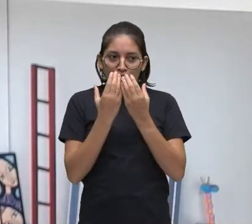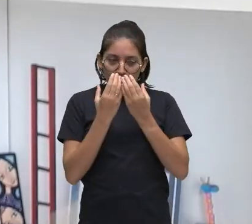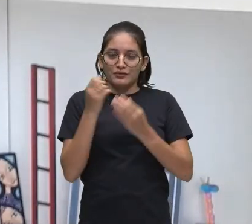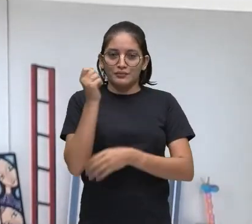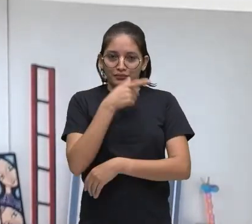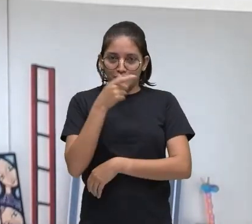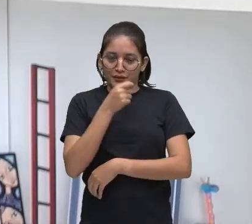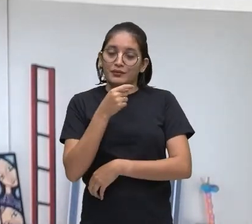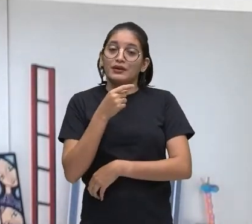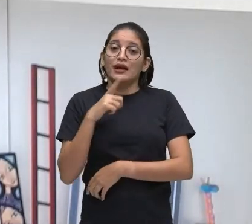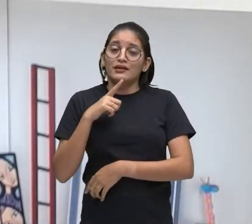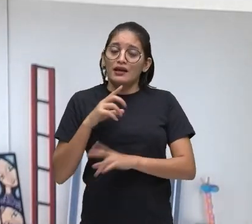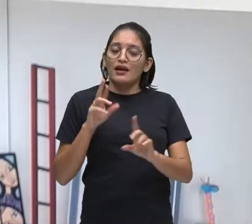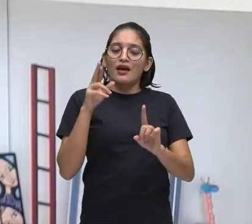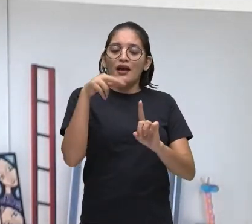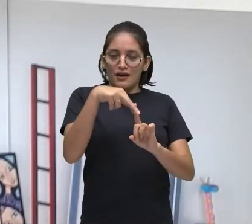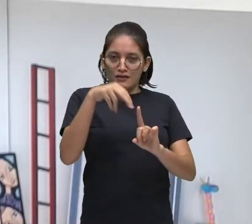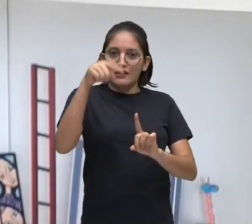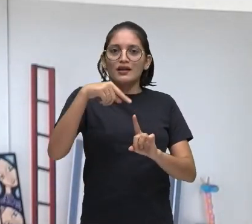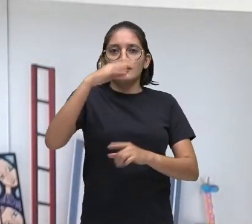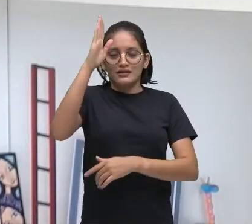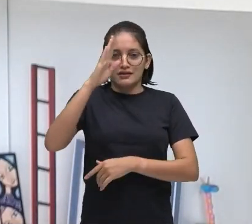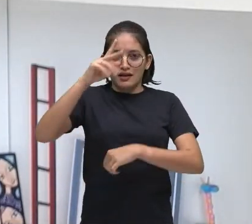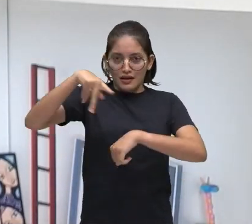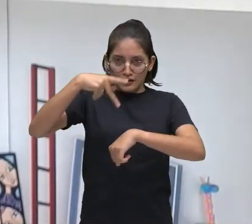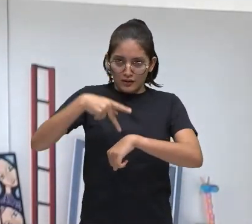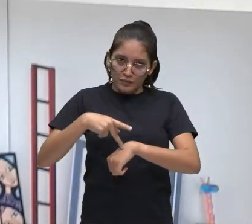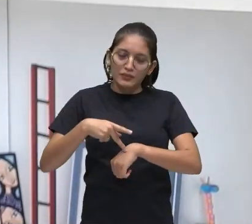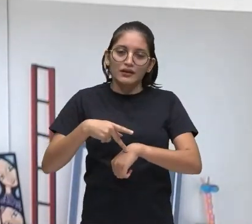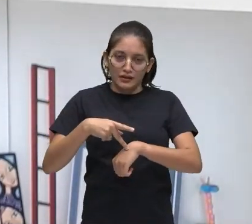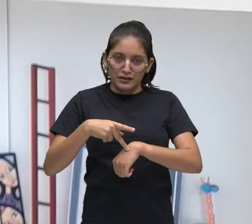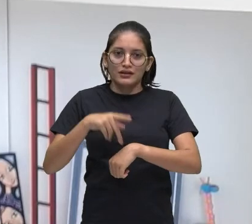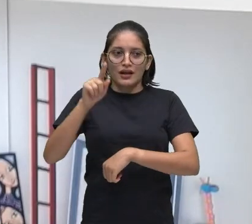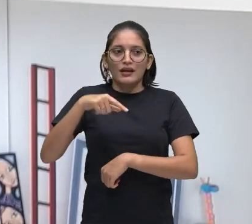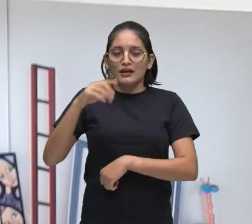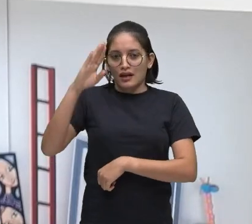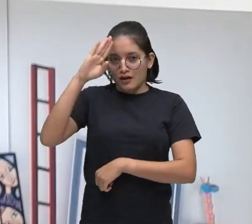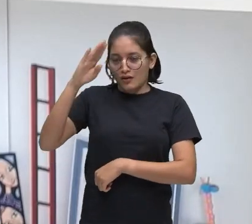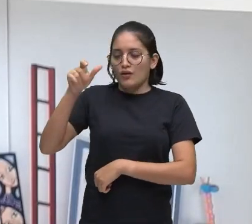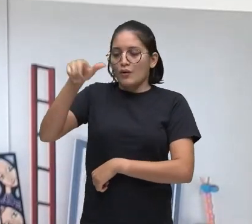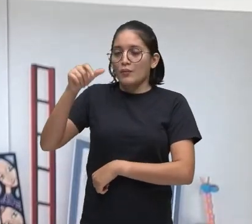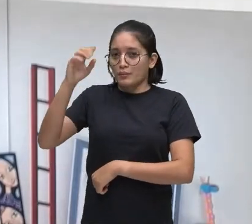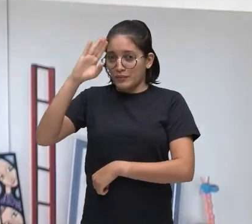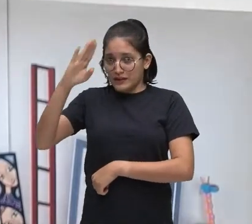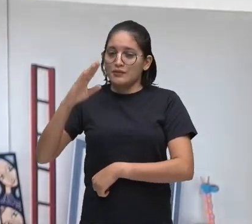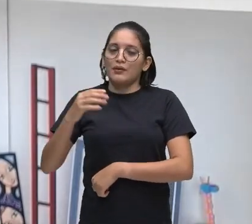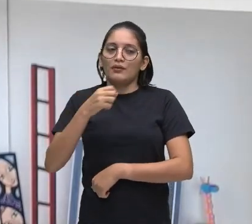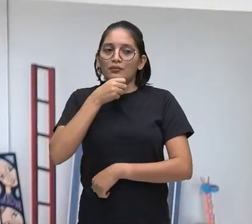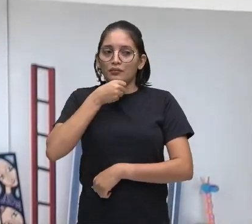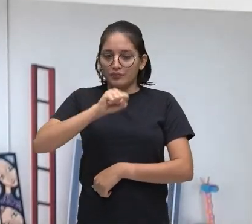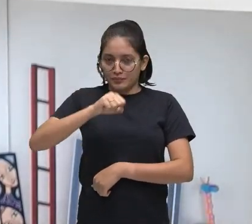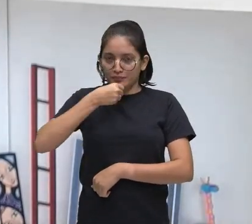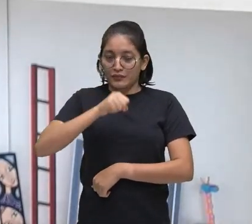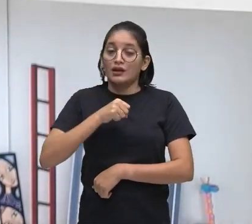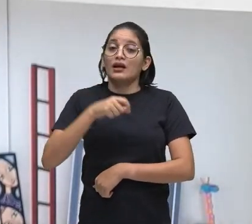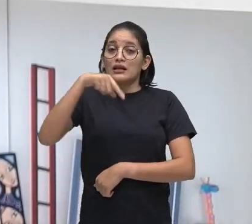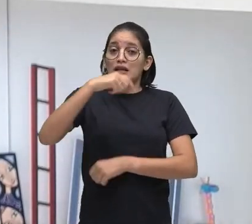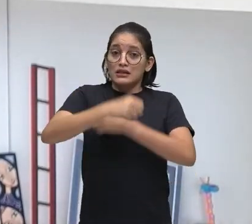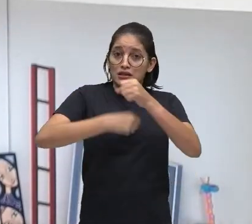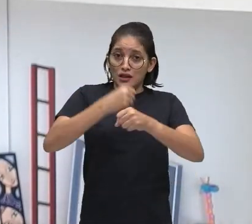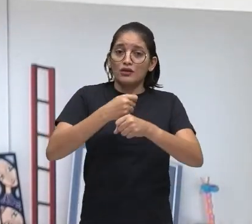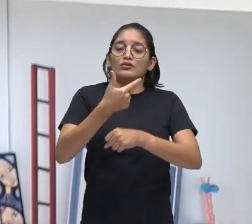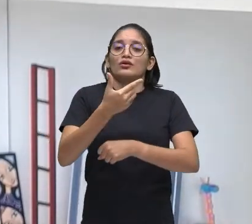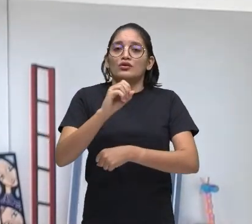de maior referência no nosso país, que é o nosso patrono da educação, Paulo Freire. Fiz esse cordel em 2018